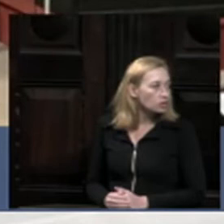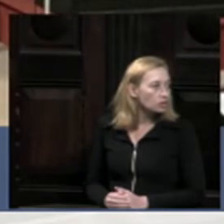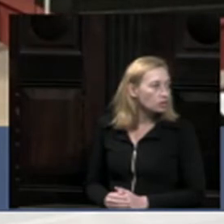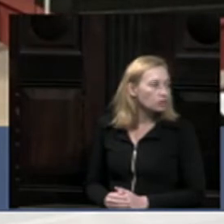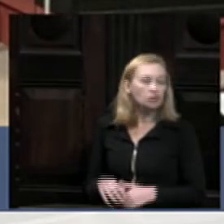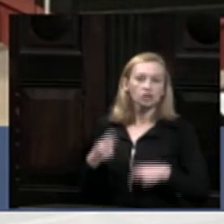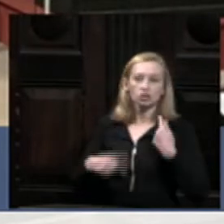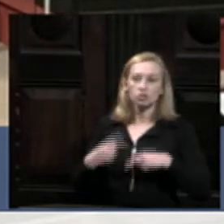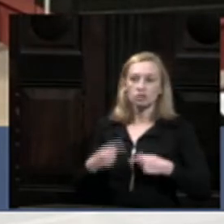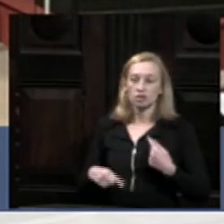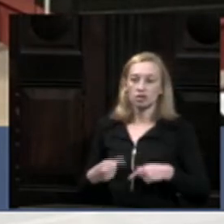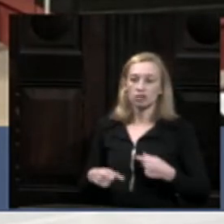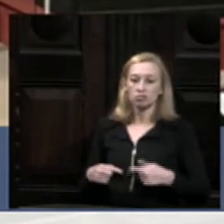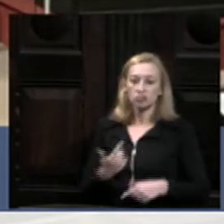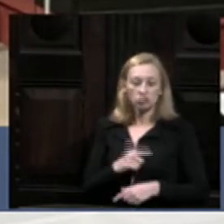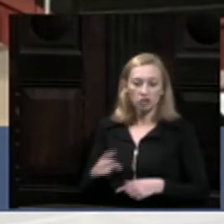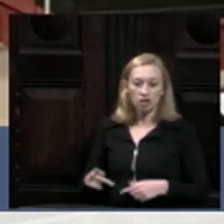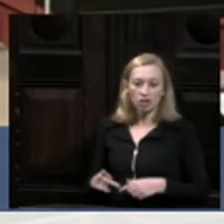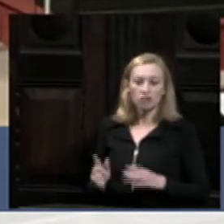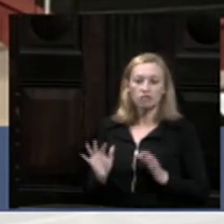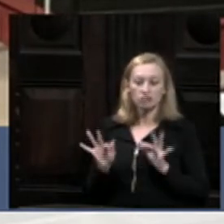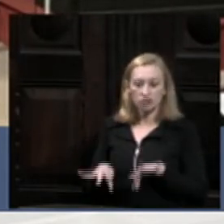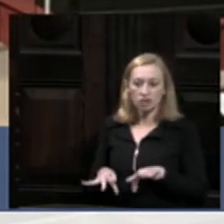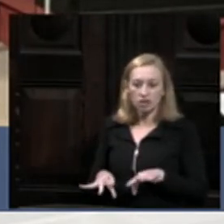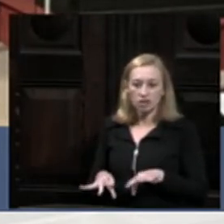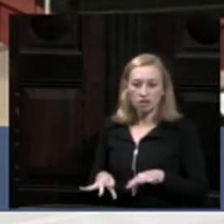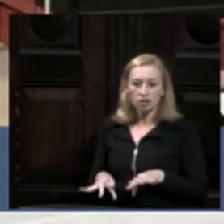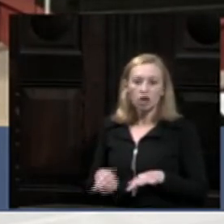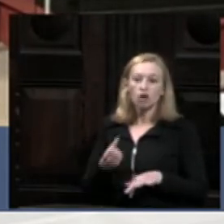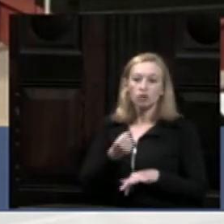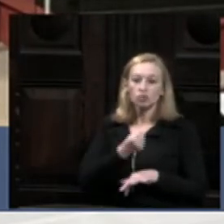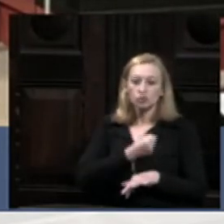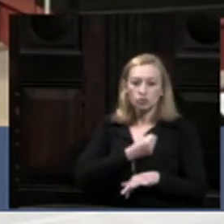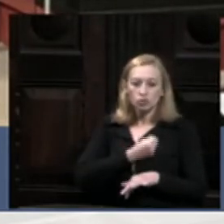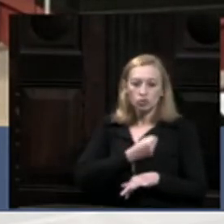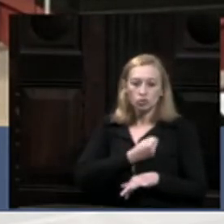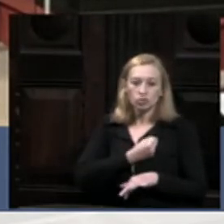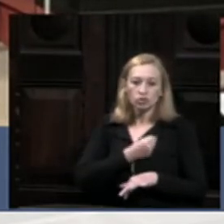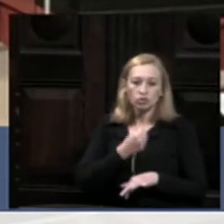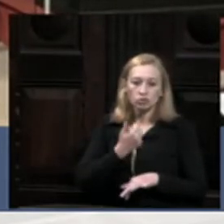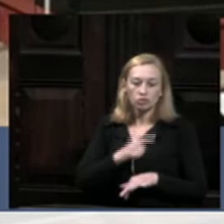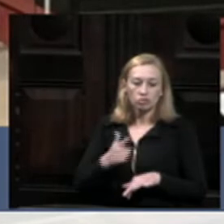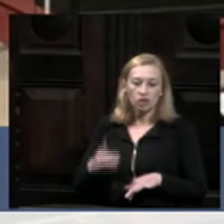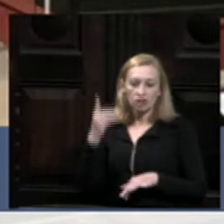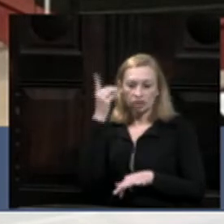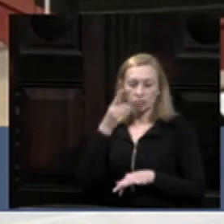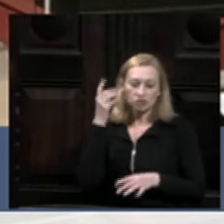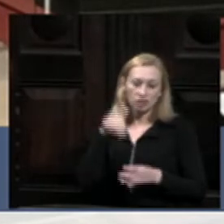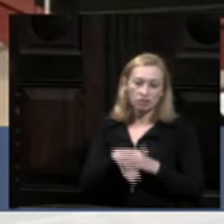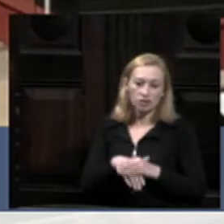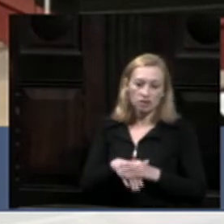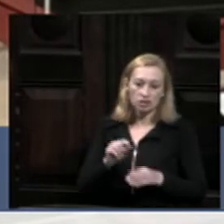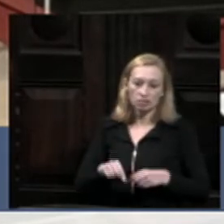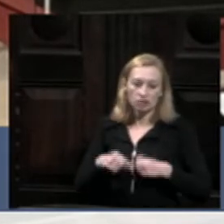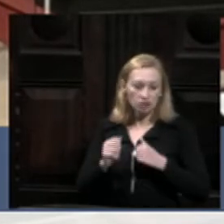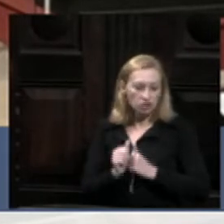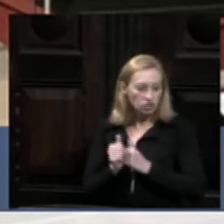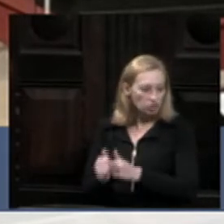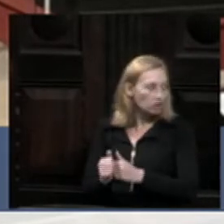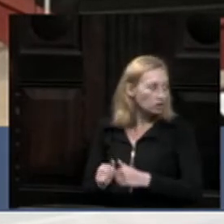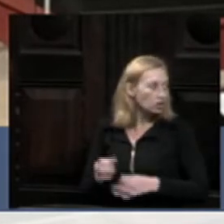Em discussão, não havendo que queira discutir, encerrada a discussão, fica adiada a votação. Falta de quórum. Projeto de